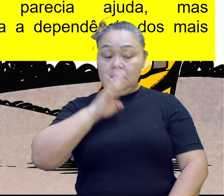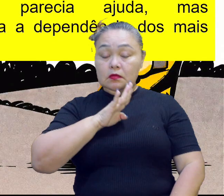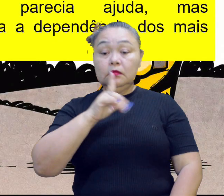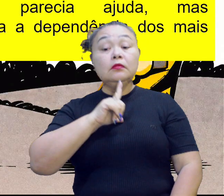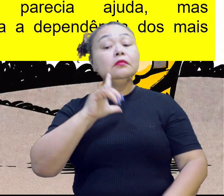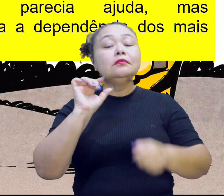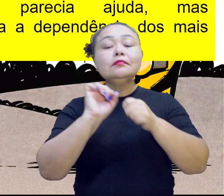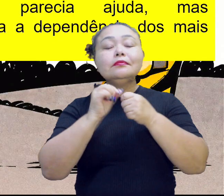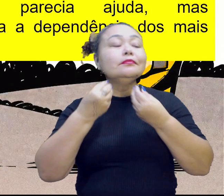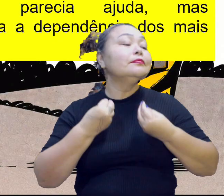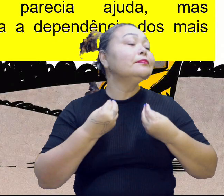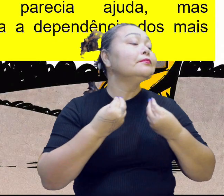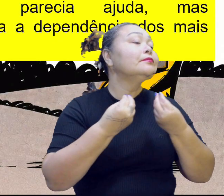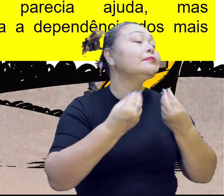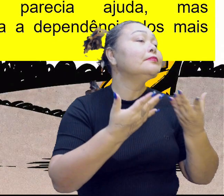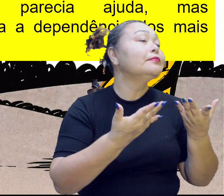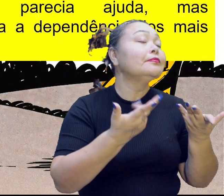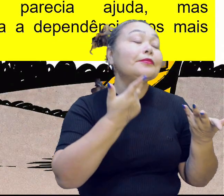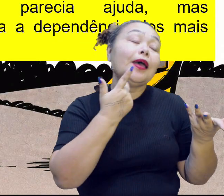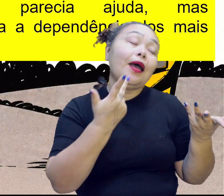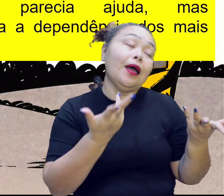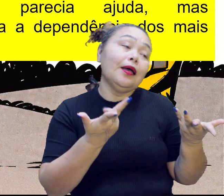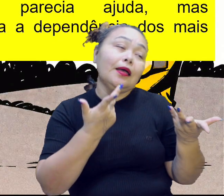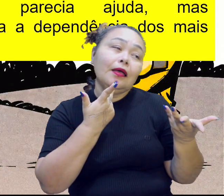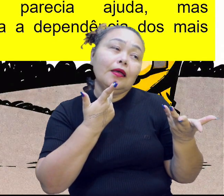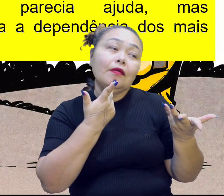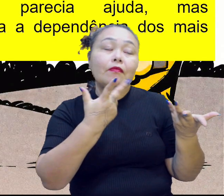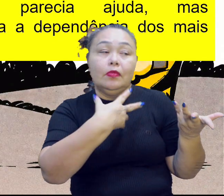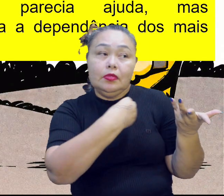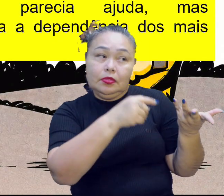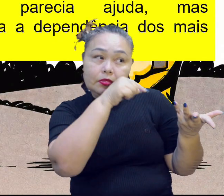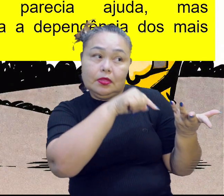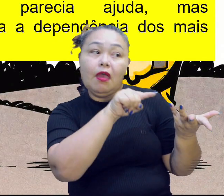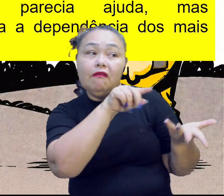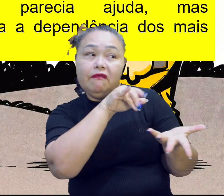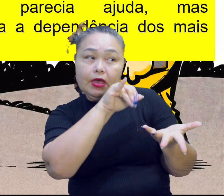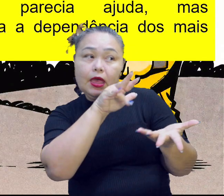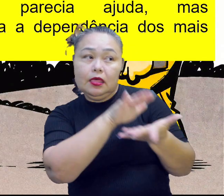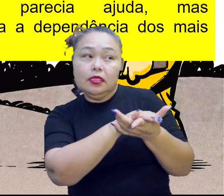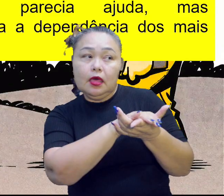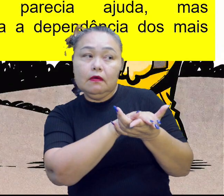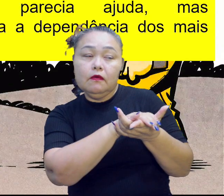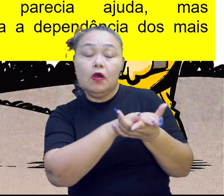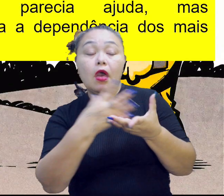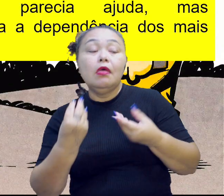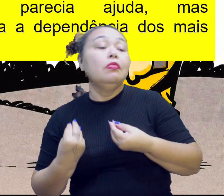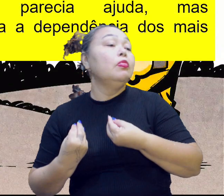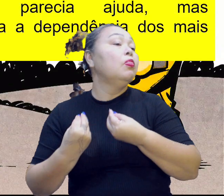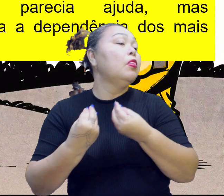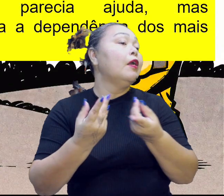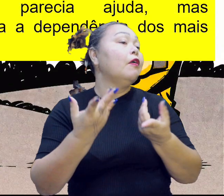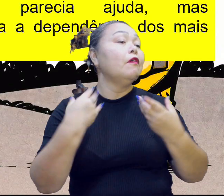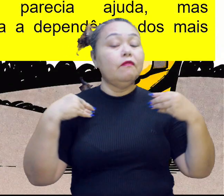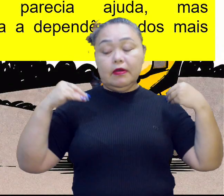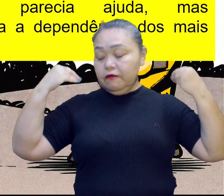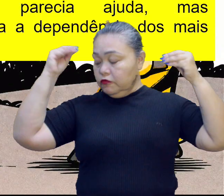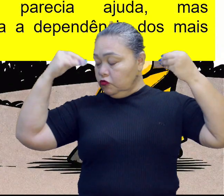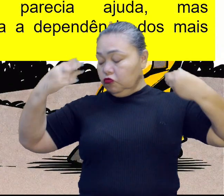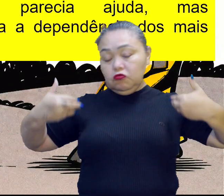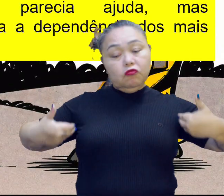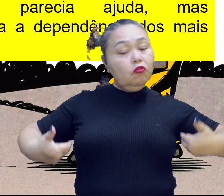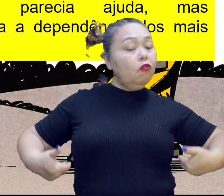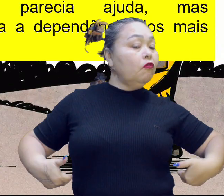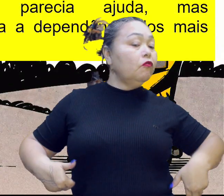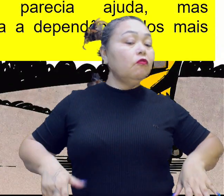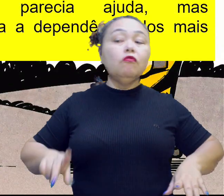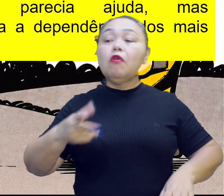ele fazia favores como: a filha de fulano vai casar, então ele doava o vestido de noiva.